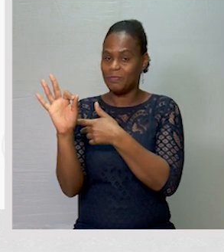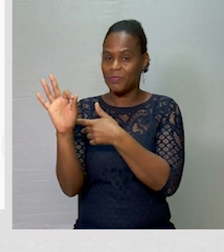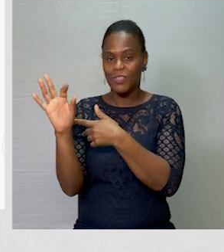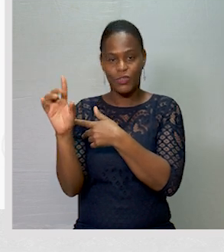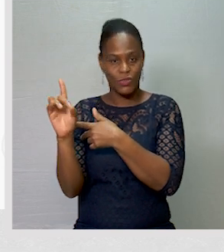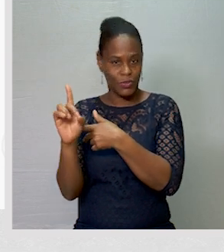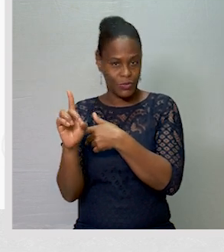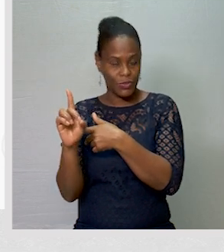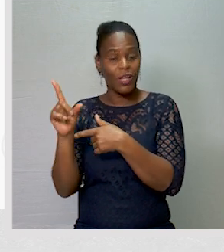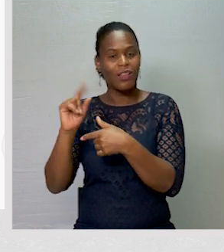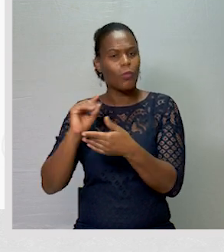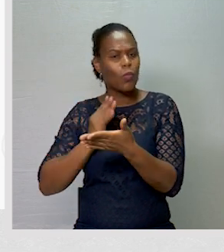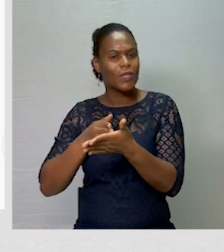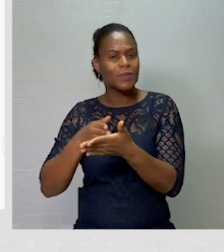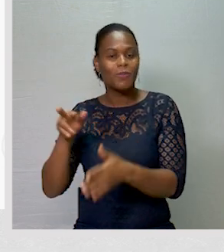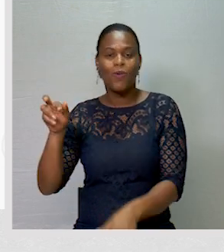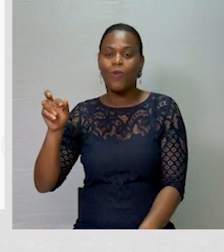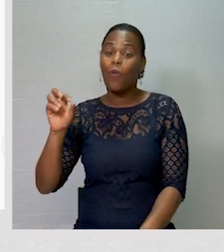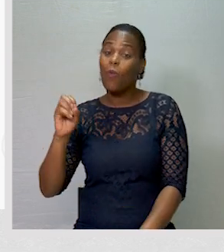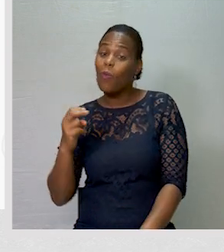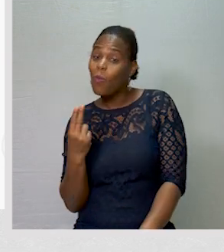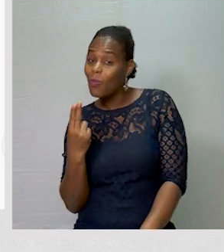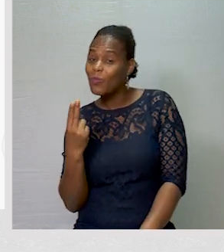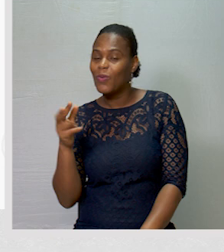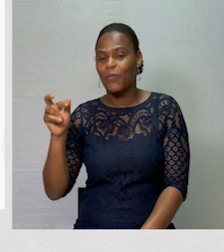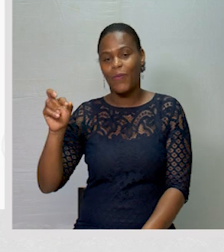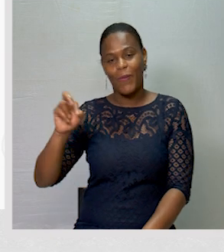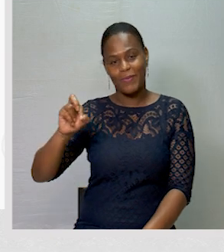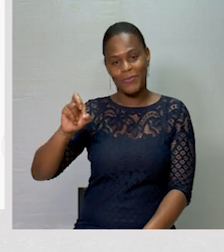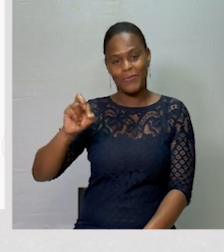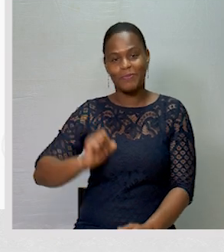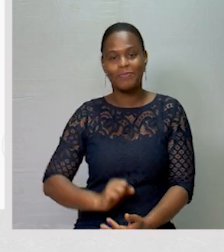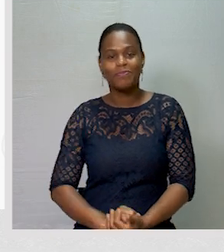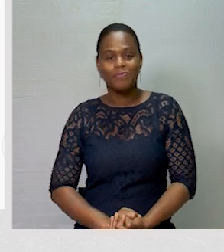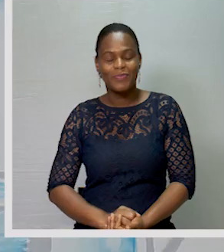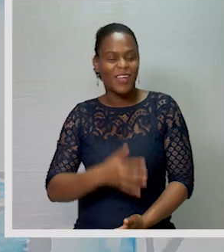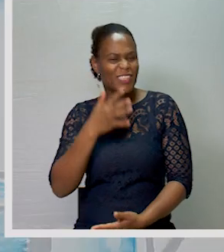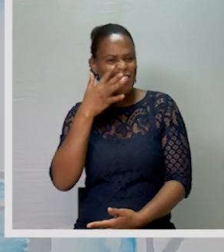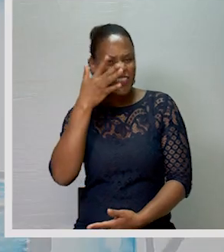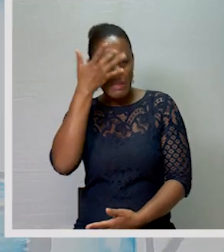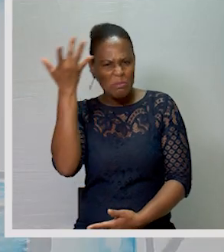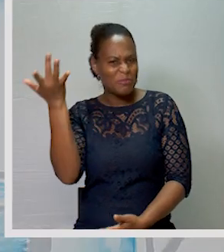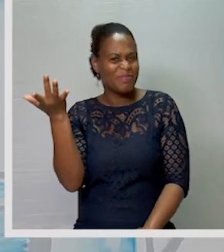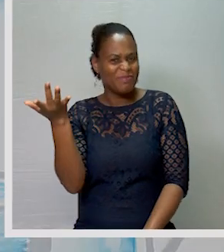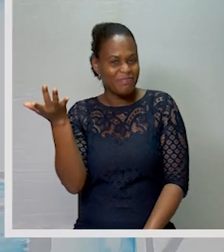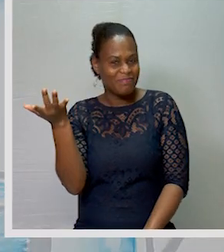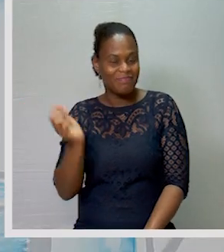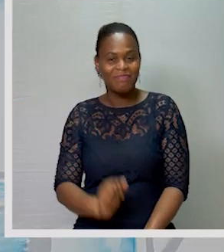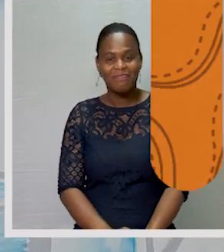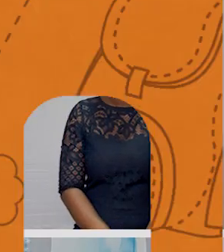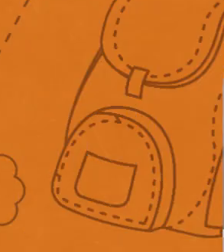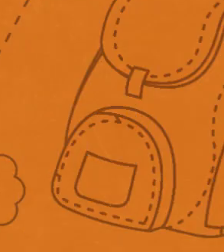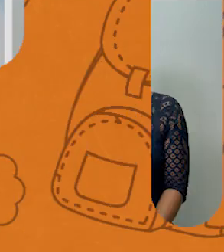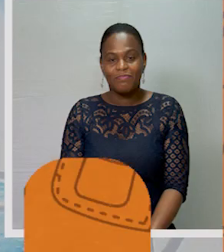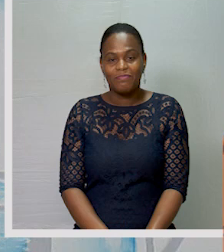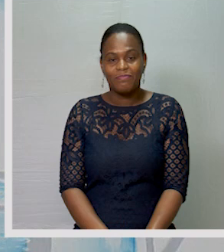4, 6 e, por último, ou 8. Simples.